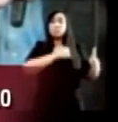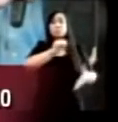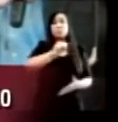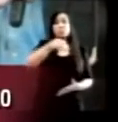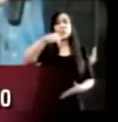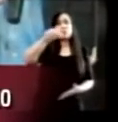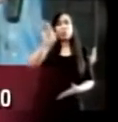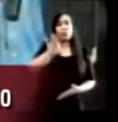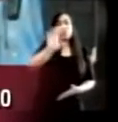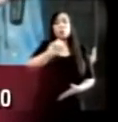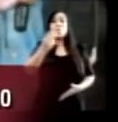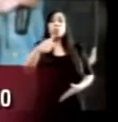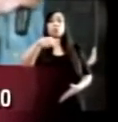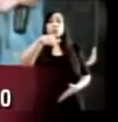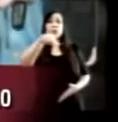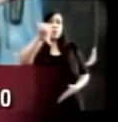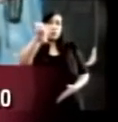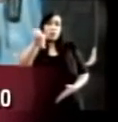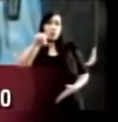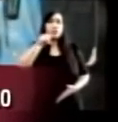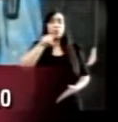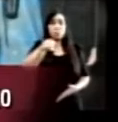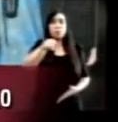87% ou